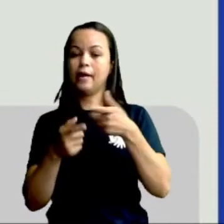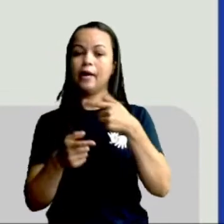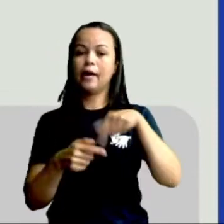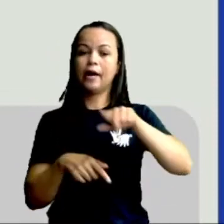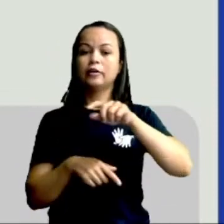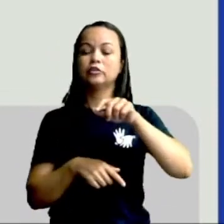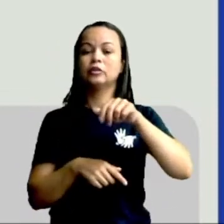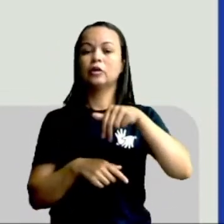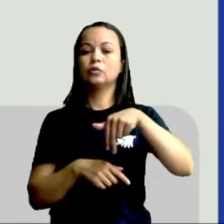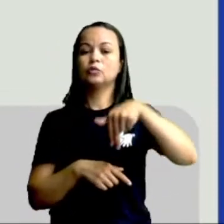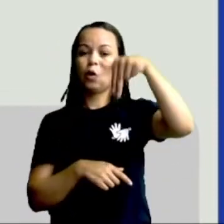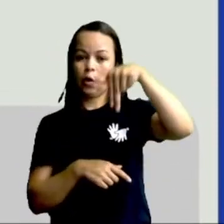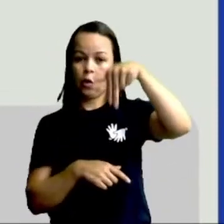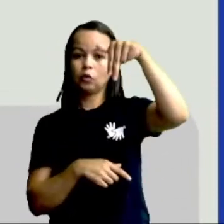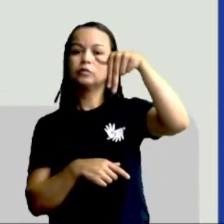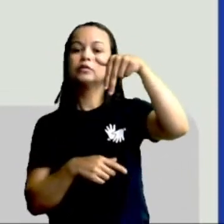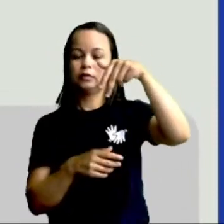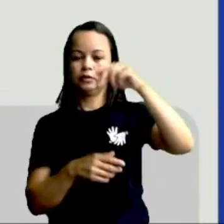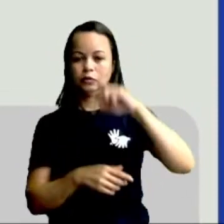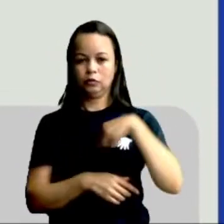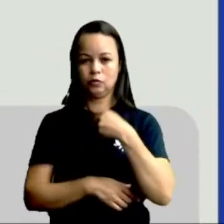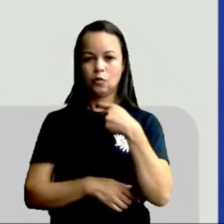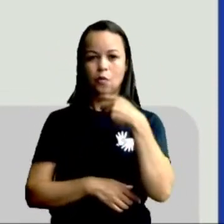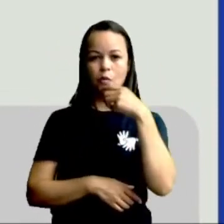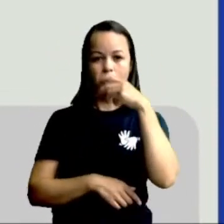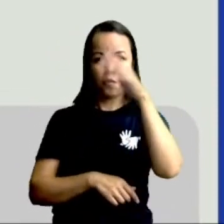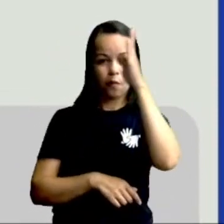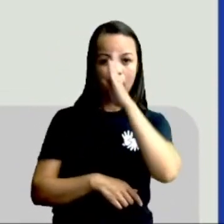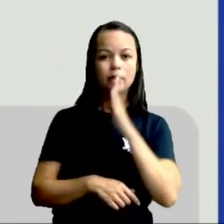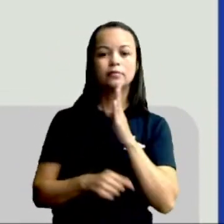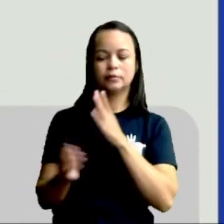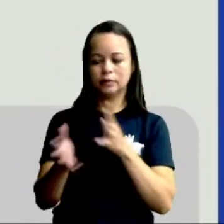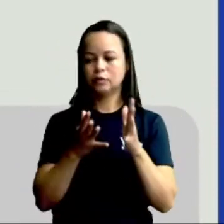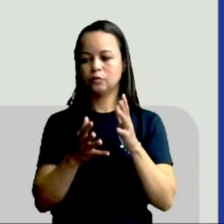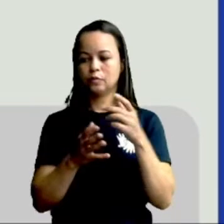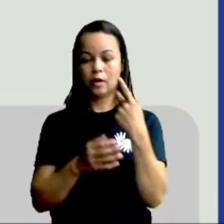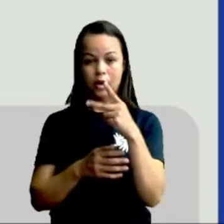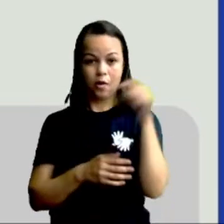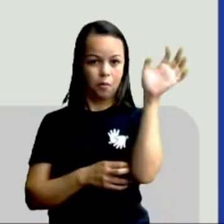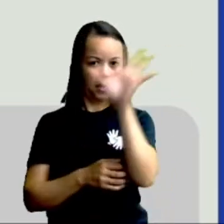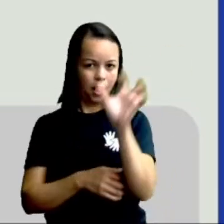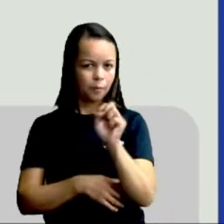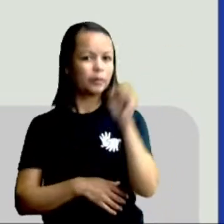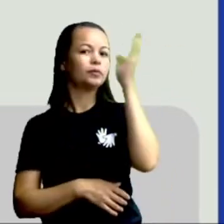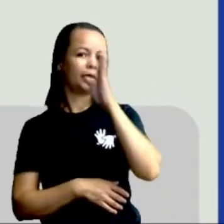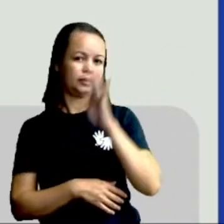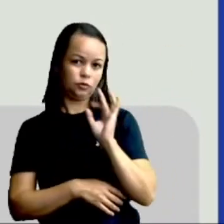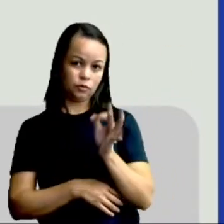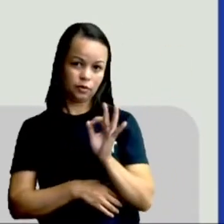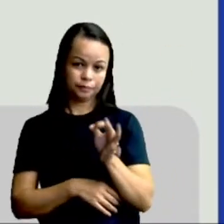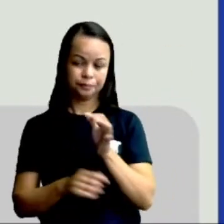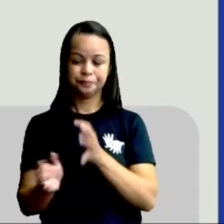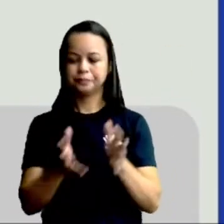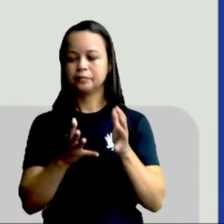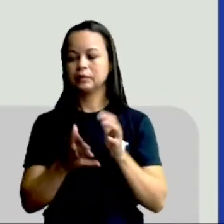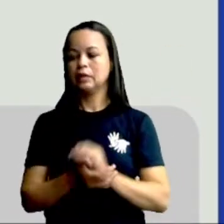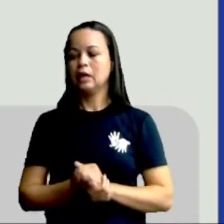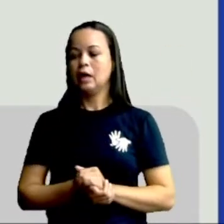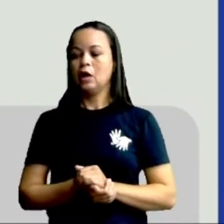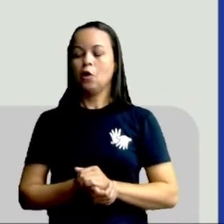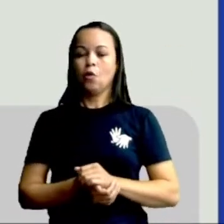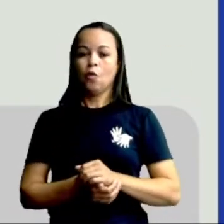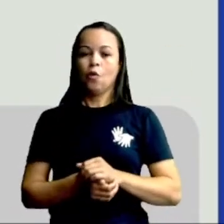é a região norte do nosso Brasil. Aqui é o mapa do Brasil, tá, pessoal? Essa partezinha verde